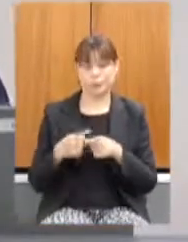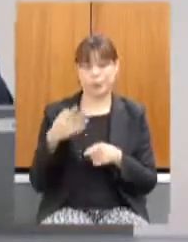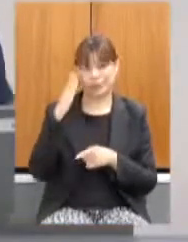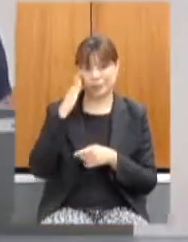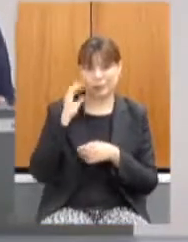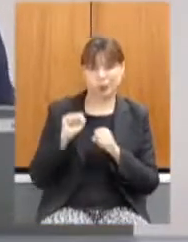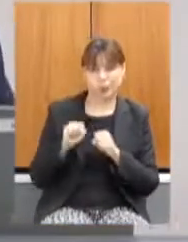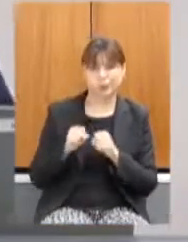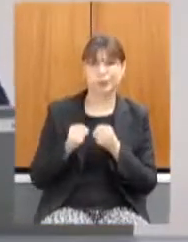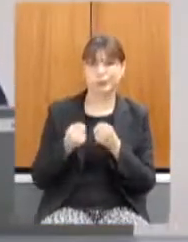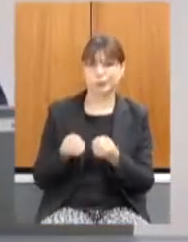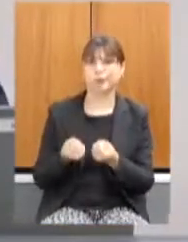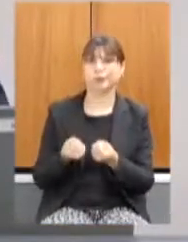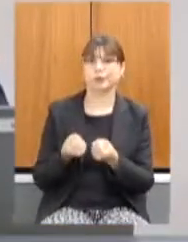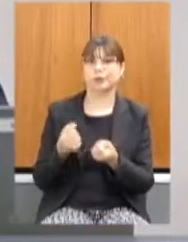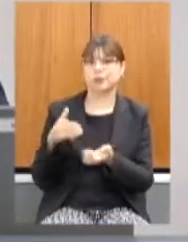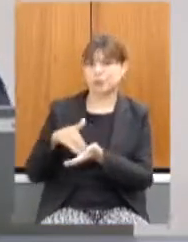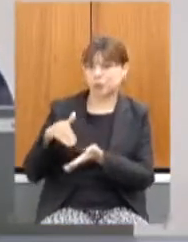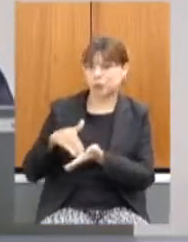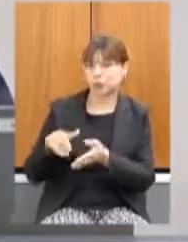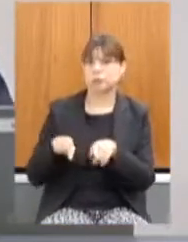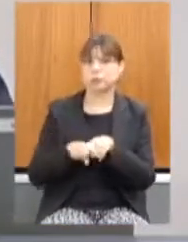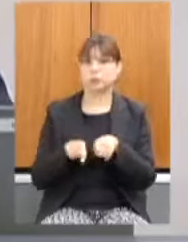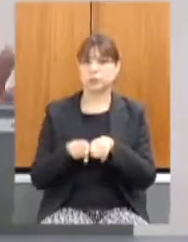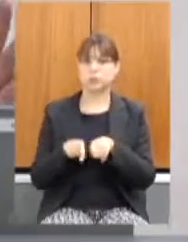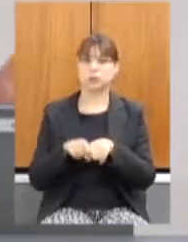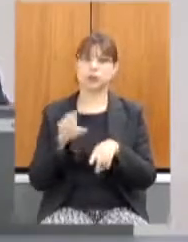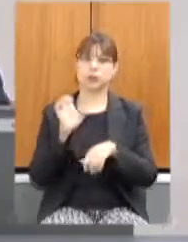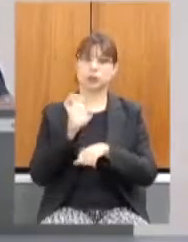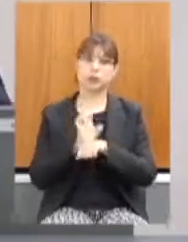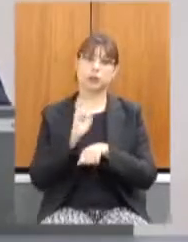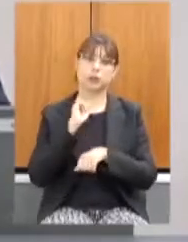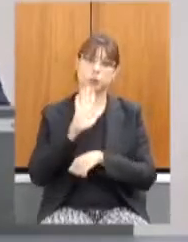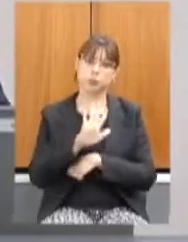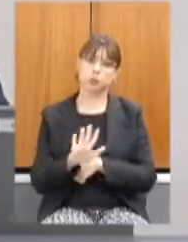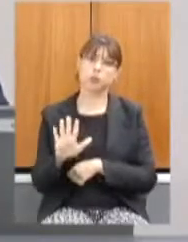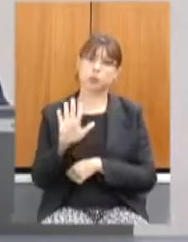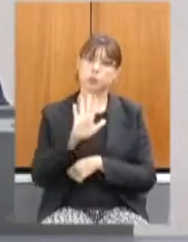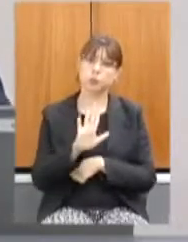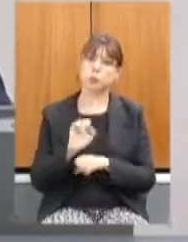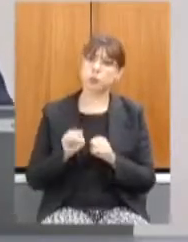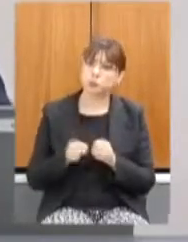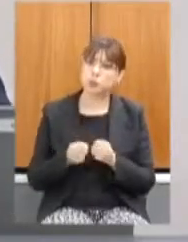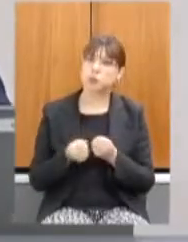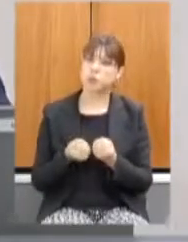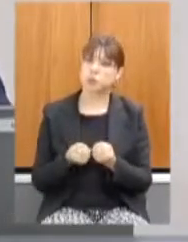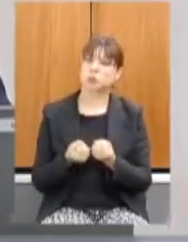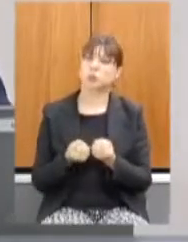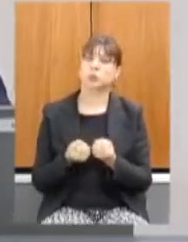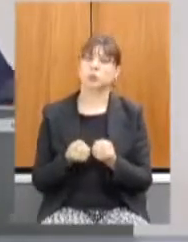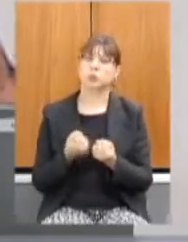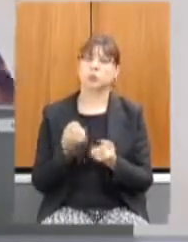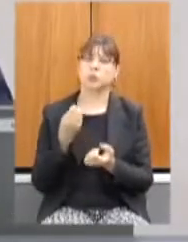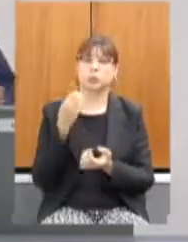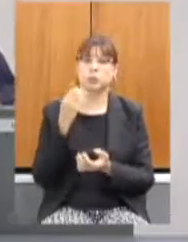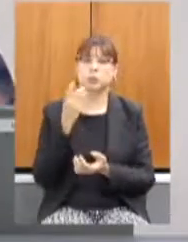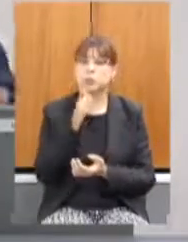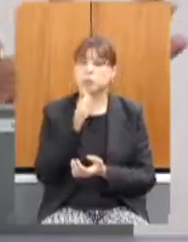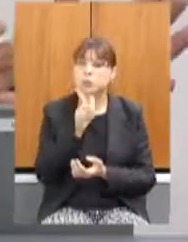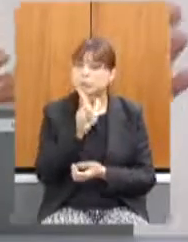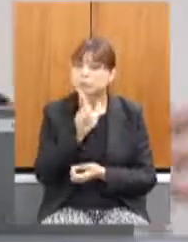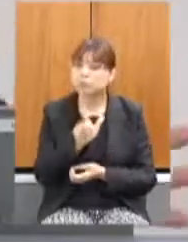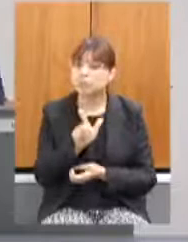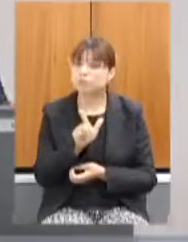do esforço que a secretaria tem feita tem feito para que a gente possa ter tido